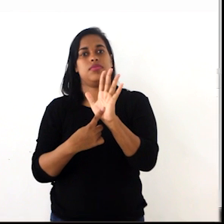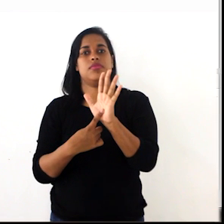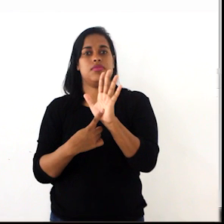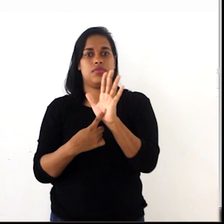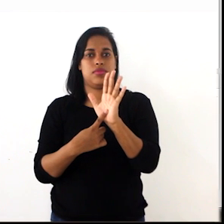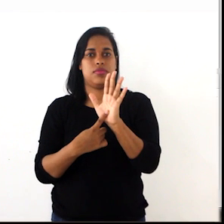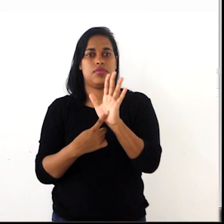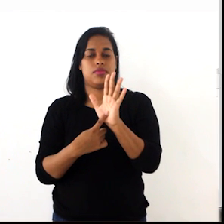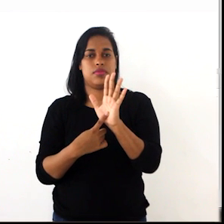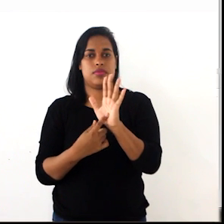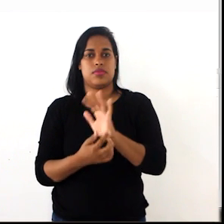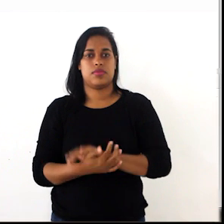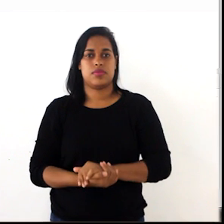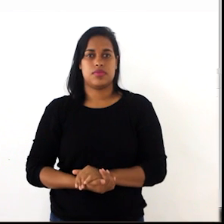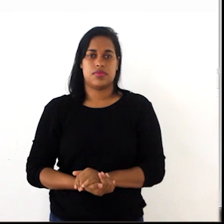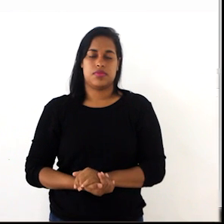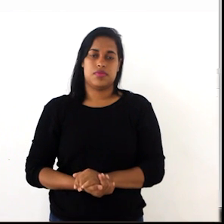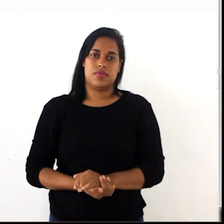para o